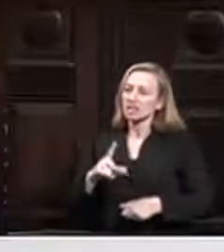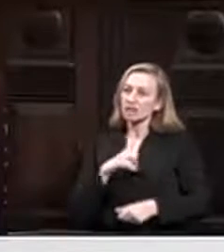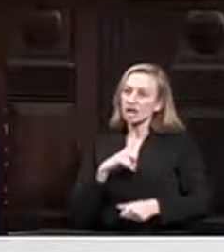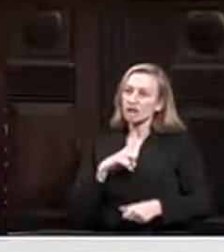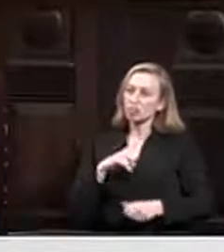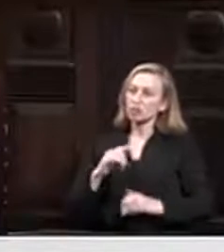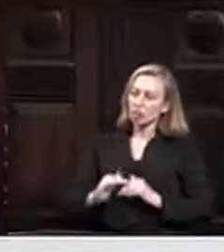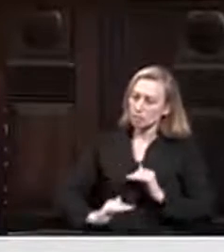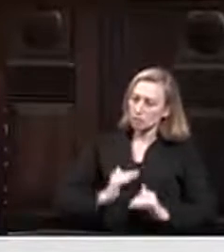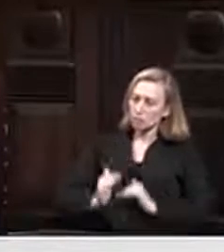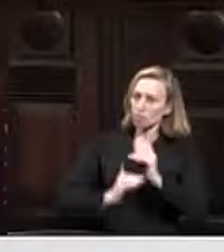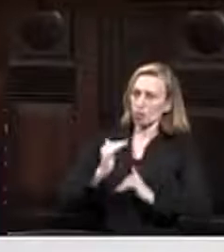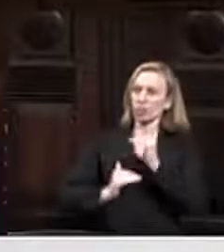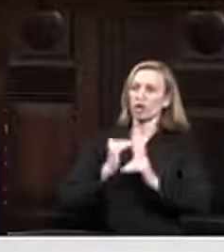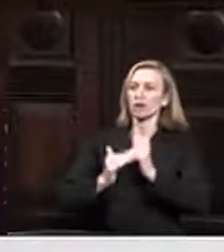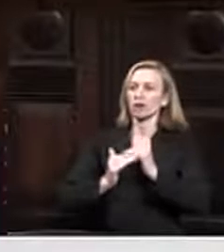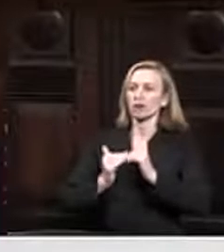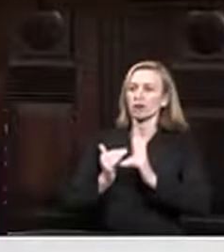na legislação,